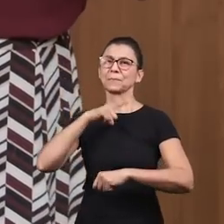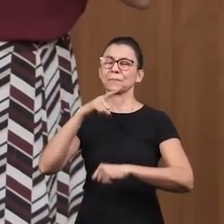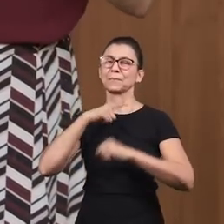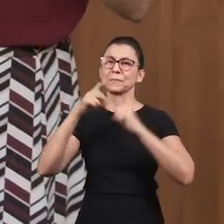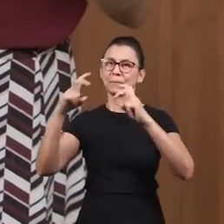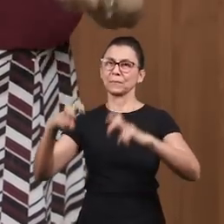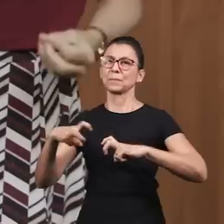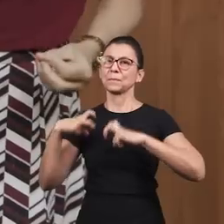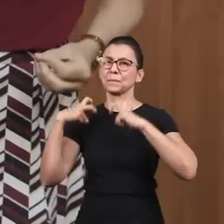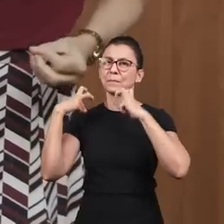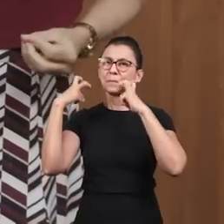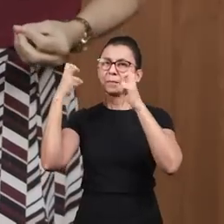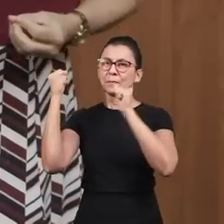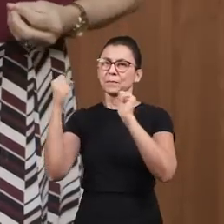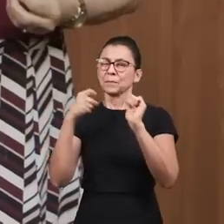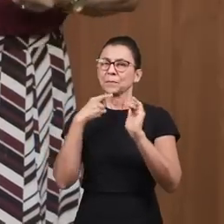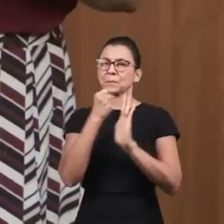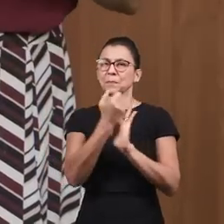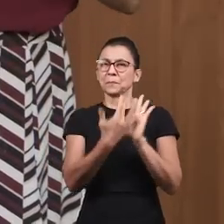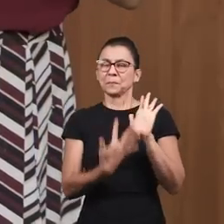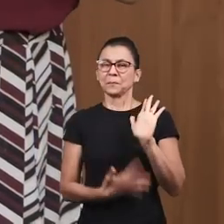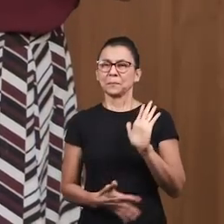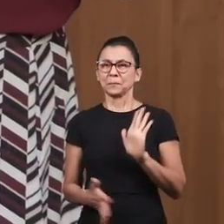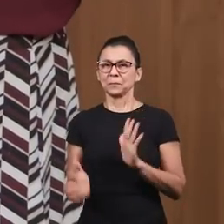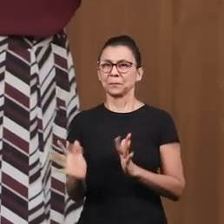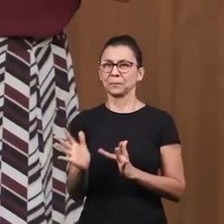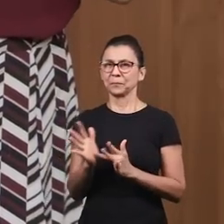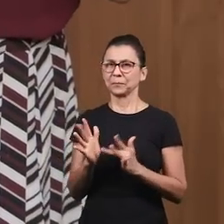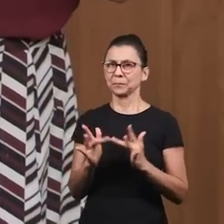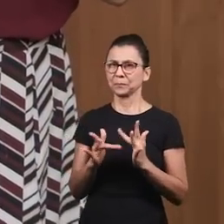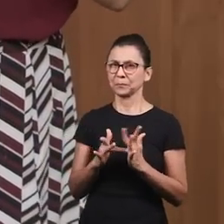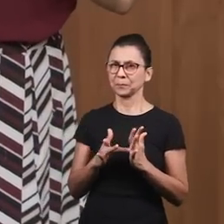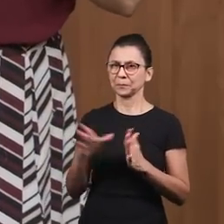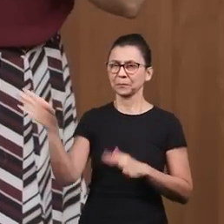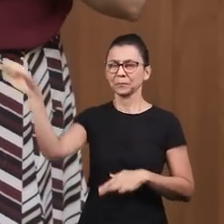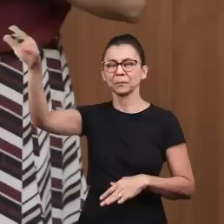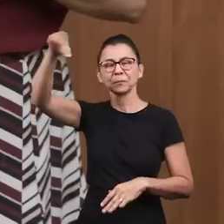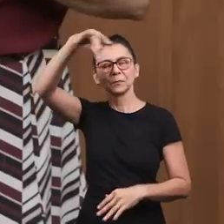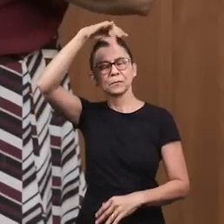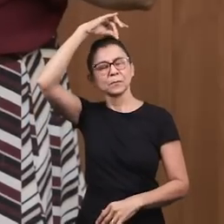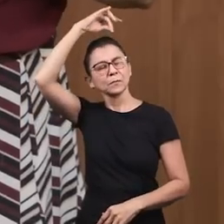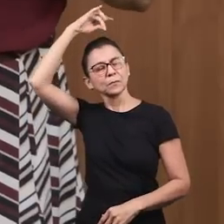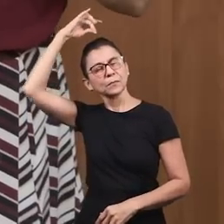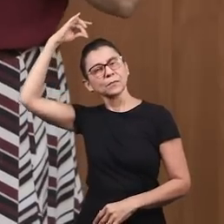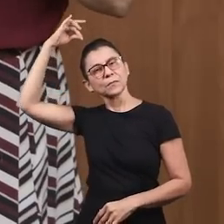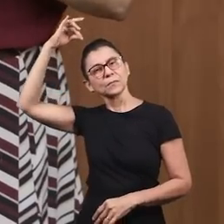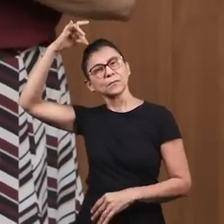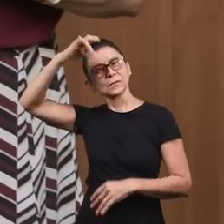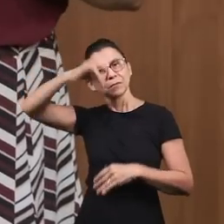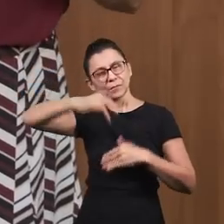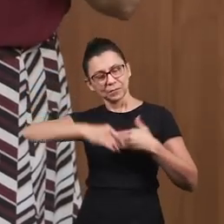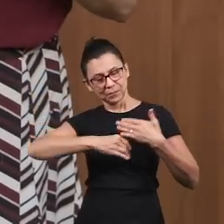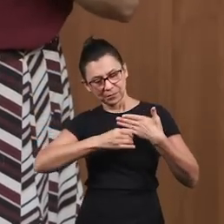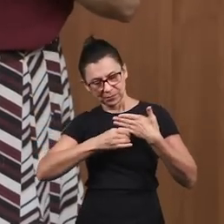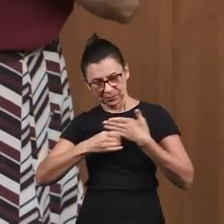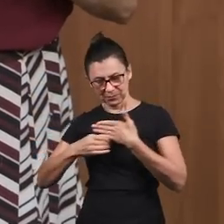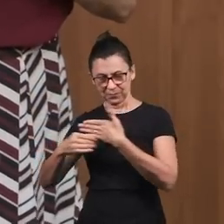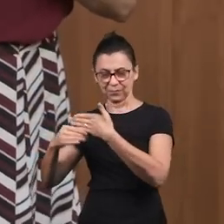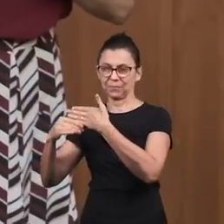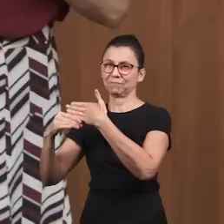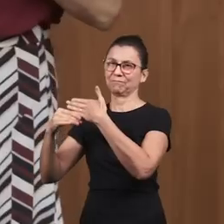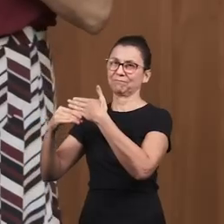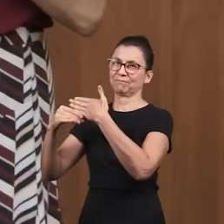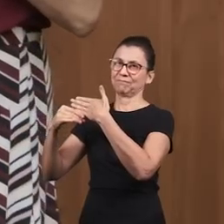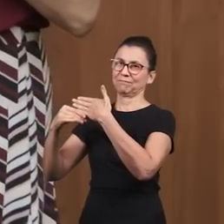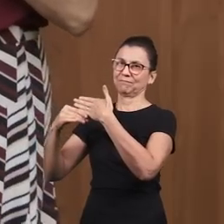quando nós clamamos pelo sangue de Jesus. Quando nós deixamos o Espírito Santo trabalhar no